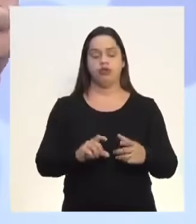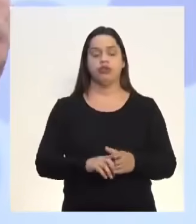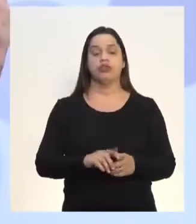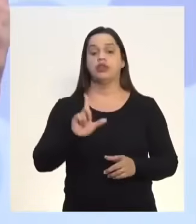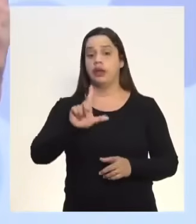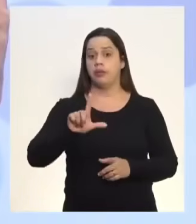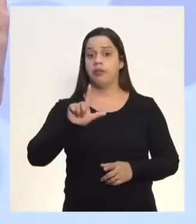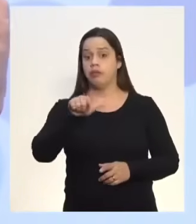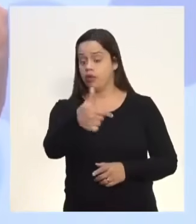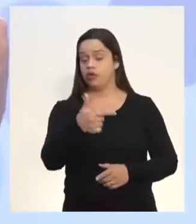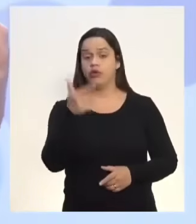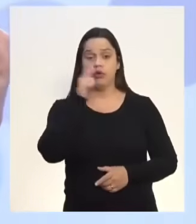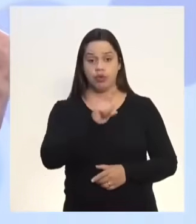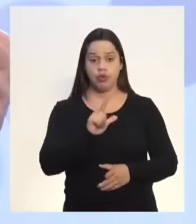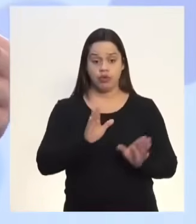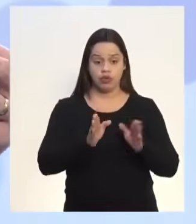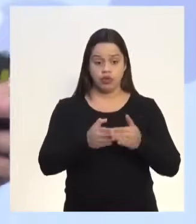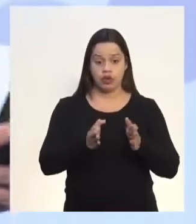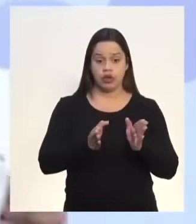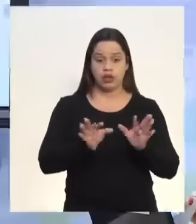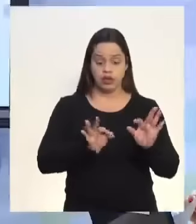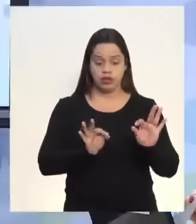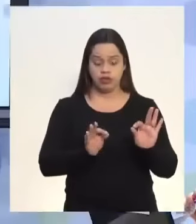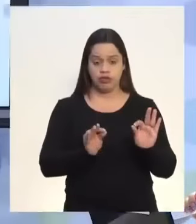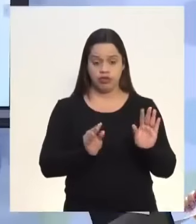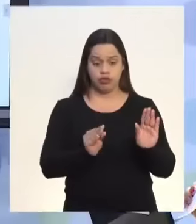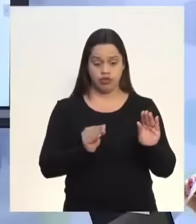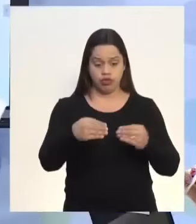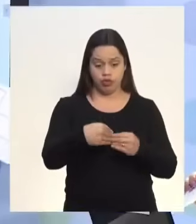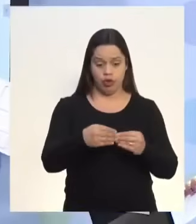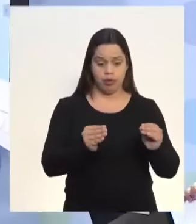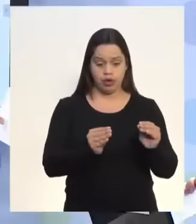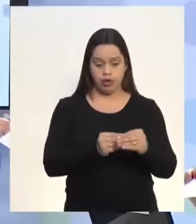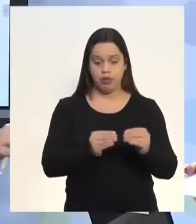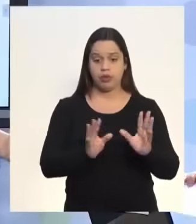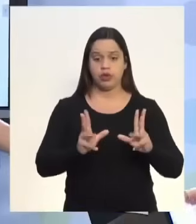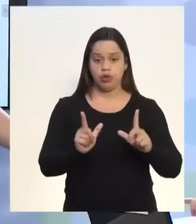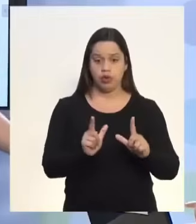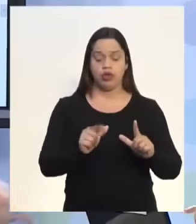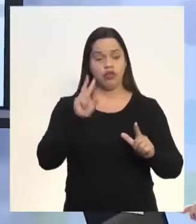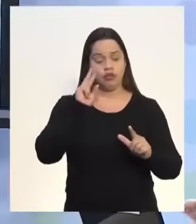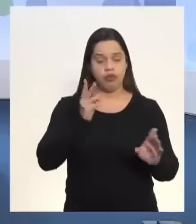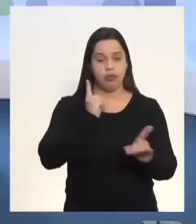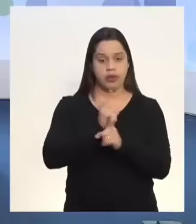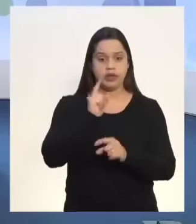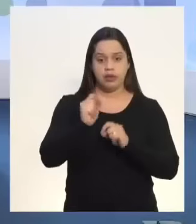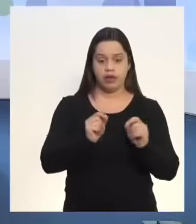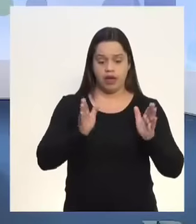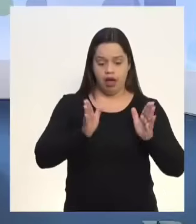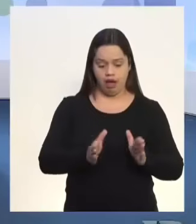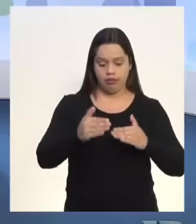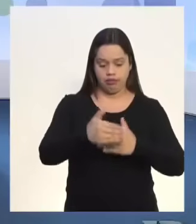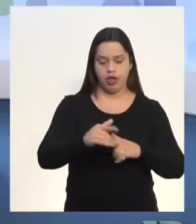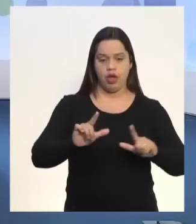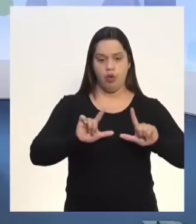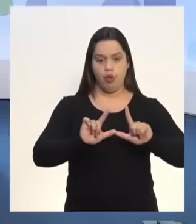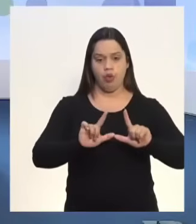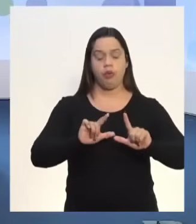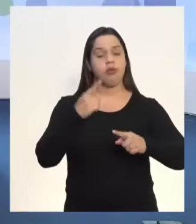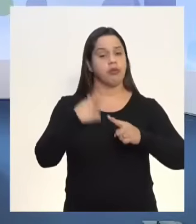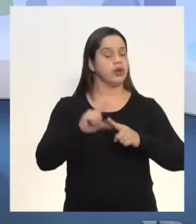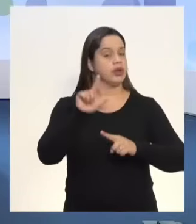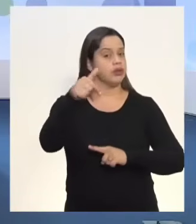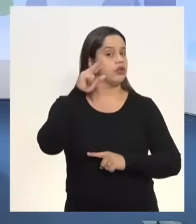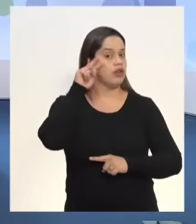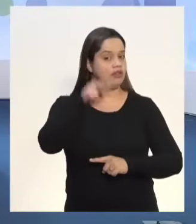conseguir fechar, eu consigo identificar que é um cubo, beleza? Exatamente. Tanto é que normalmente quando a gente vai fazer a montagem, a